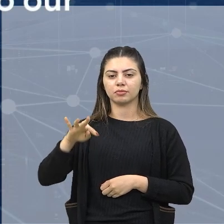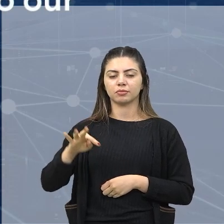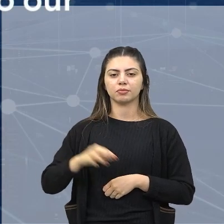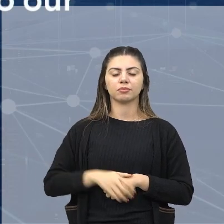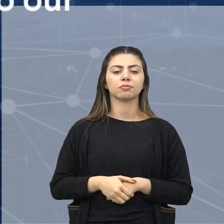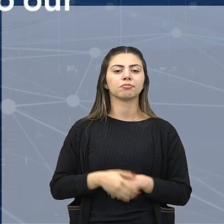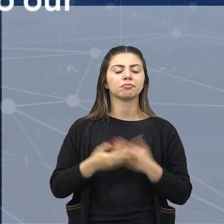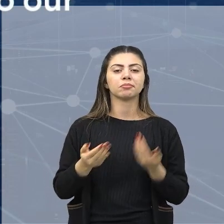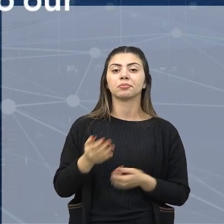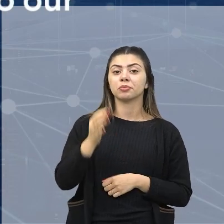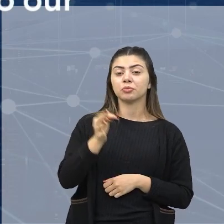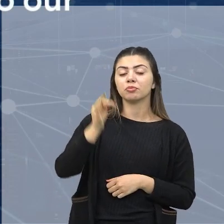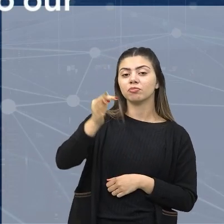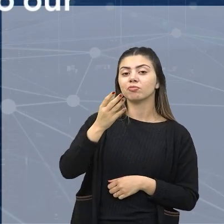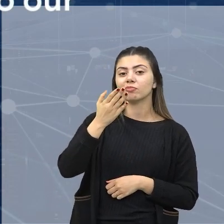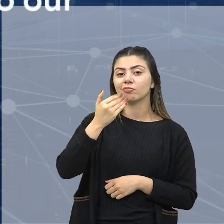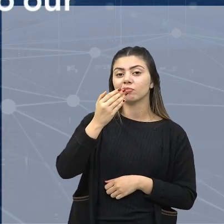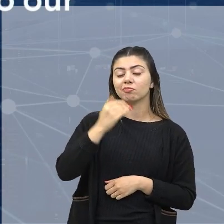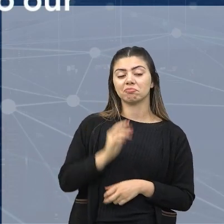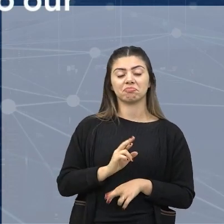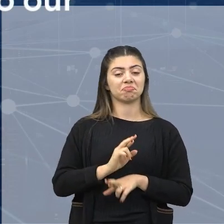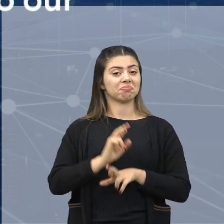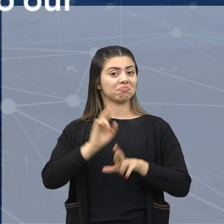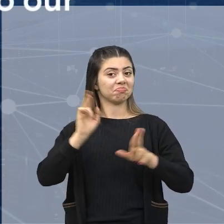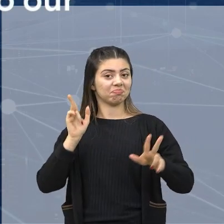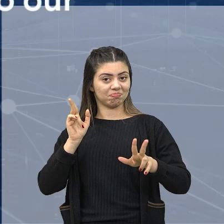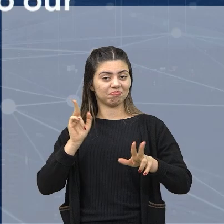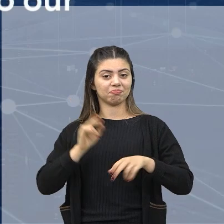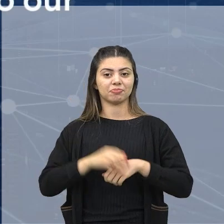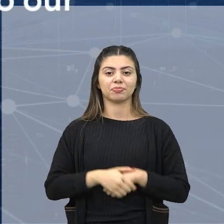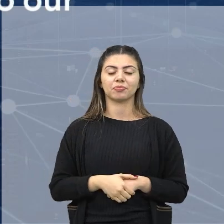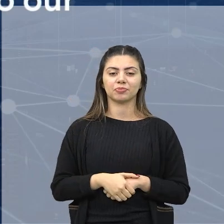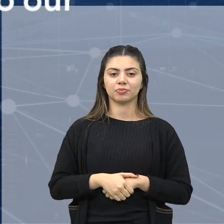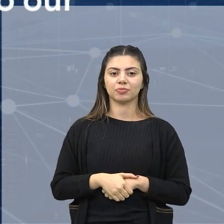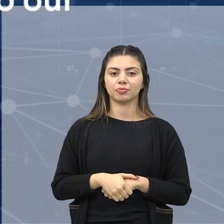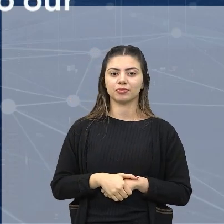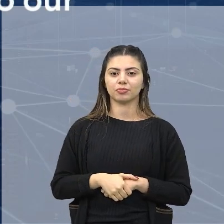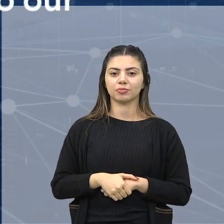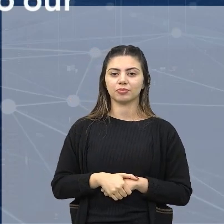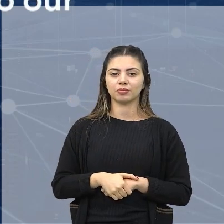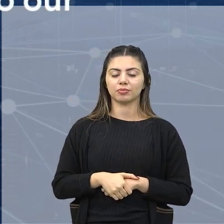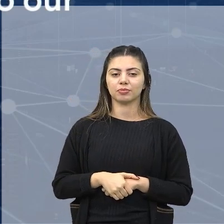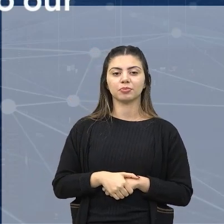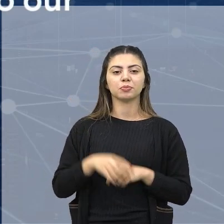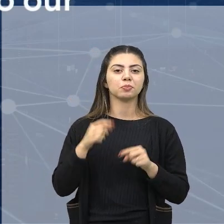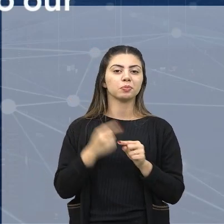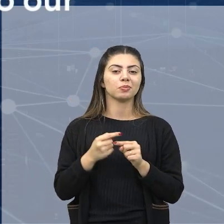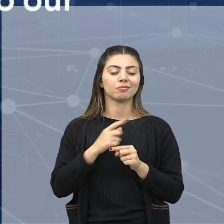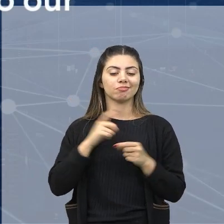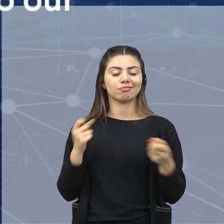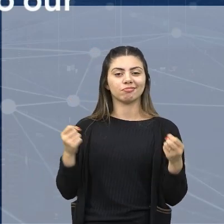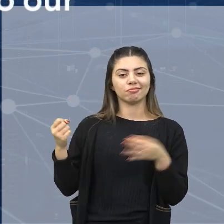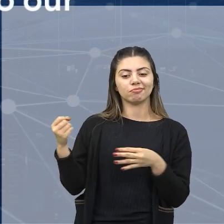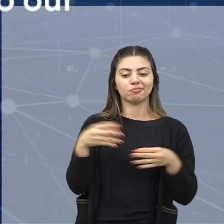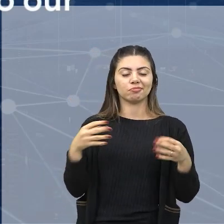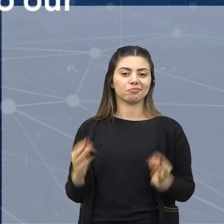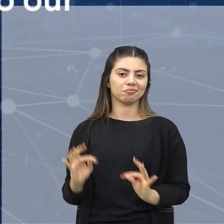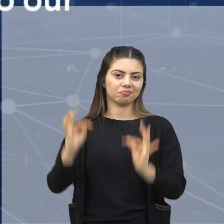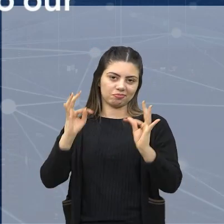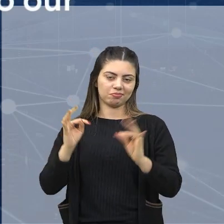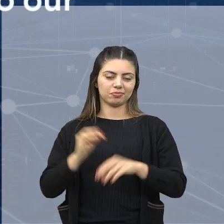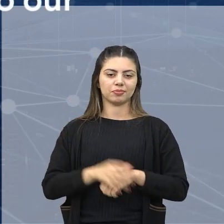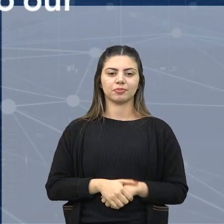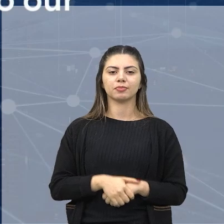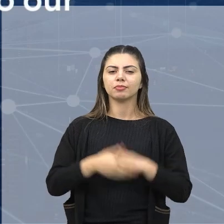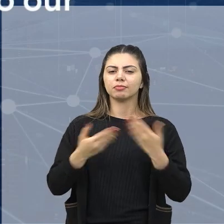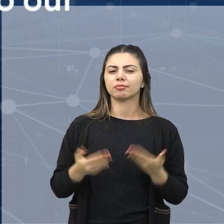Será muito diferente. Thanks to the new technology. Graças à nova tecnologia. Então, ele